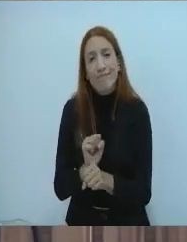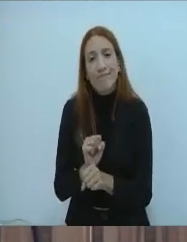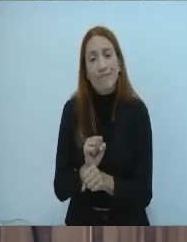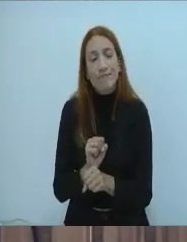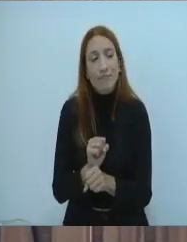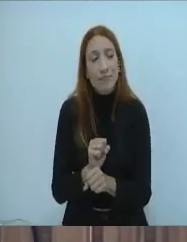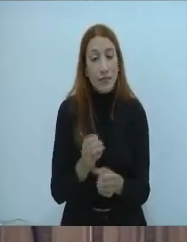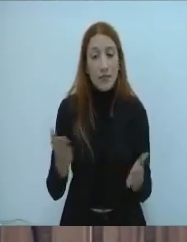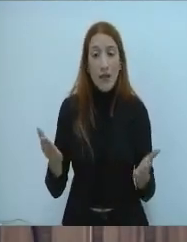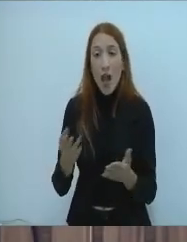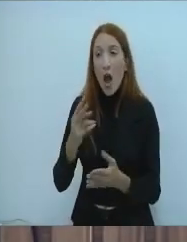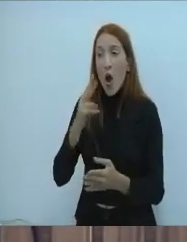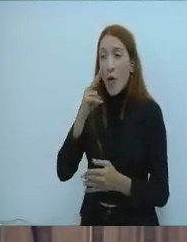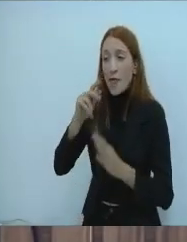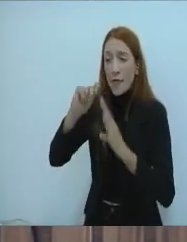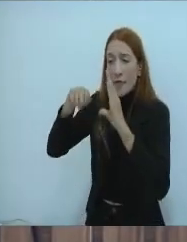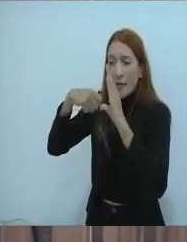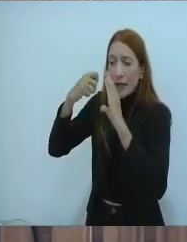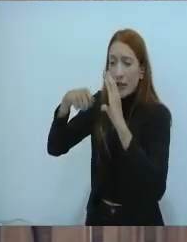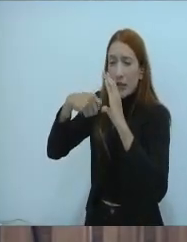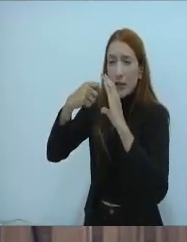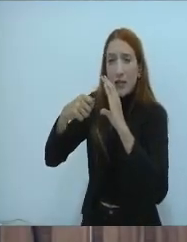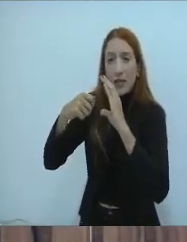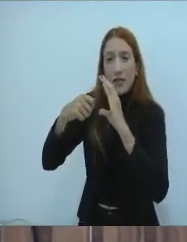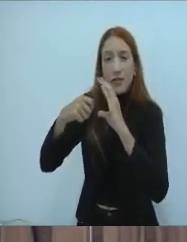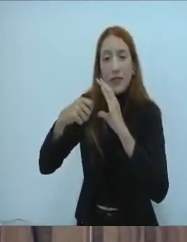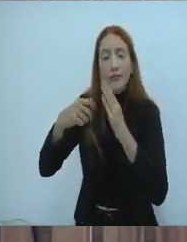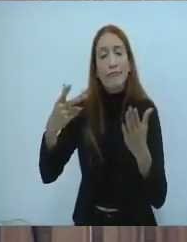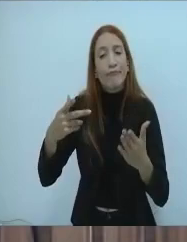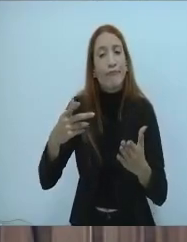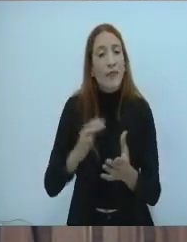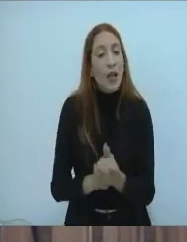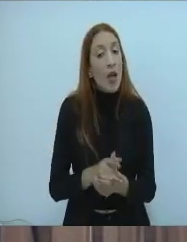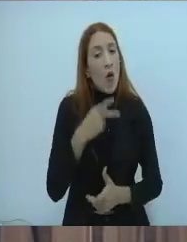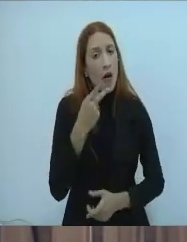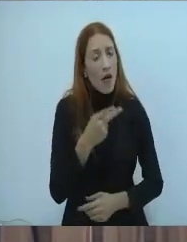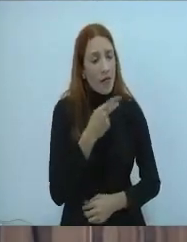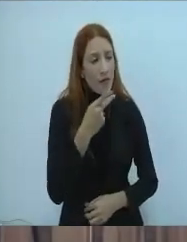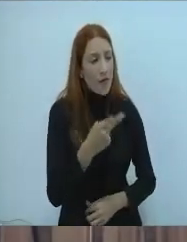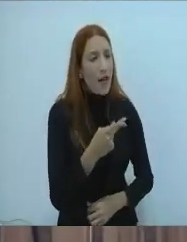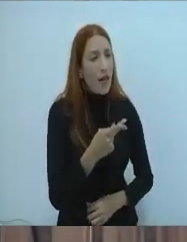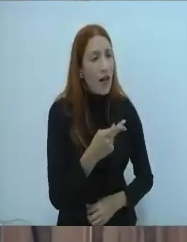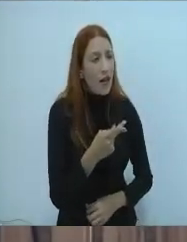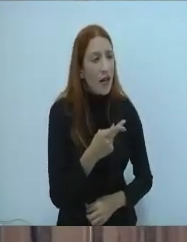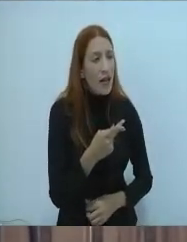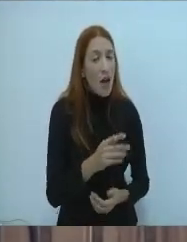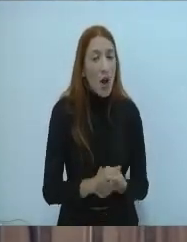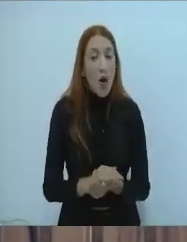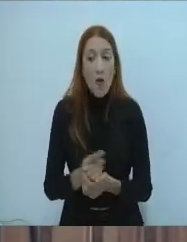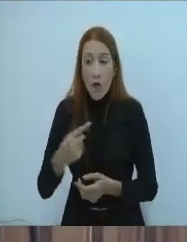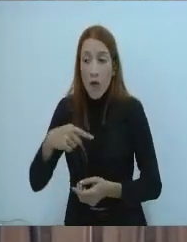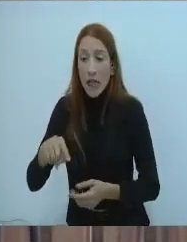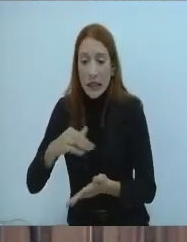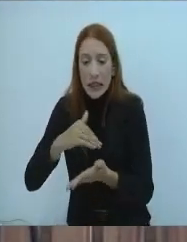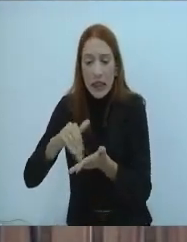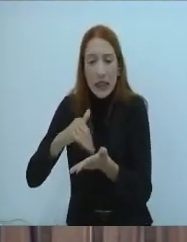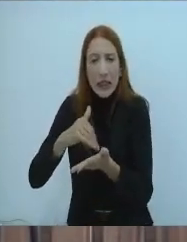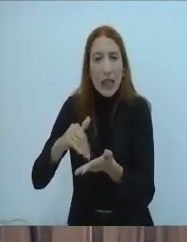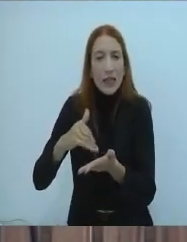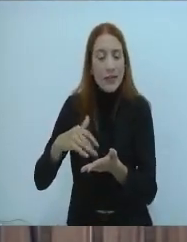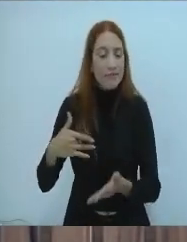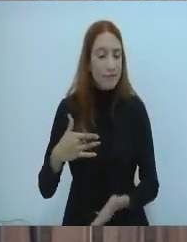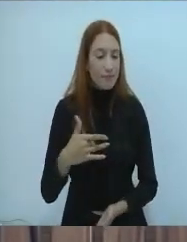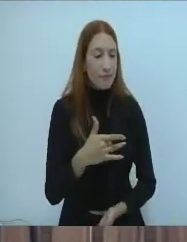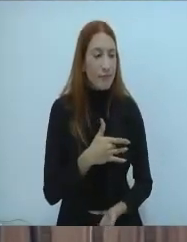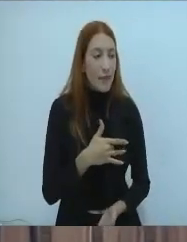Agora eu vi um vídeo do vereador e aqui eu quero ressaltar e defender foi até a Secretaria Municipal de Saúde